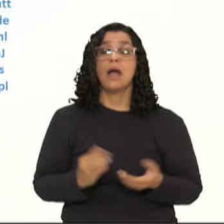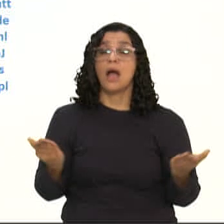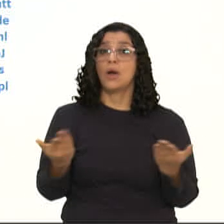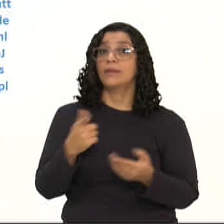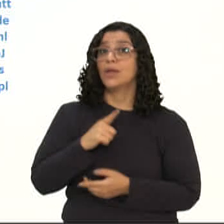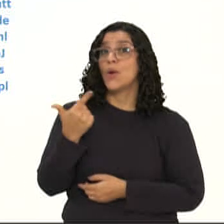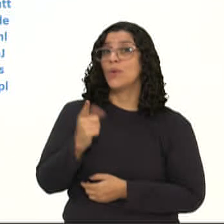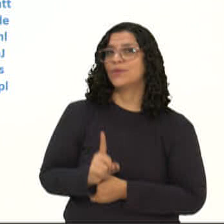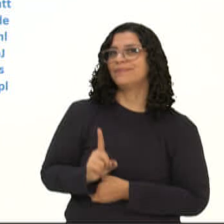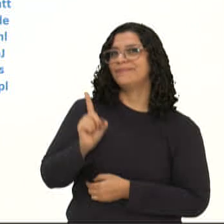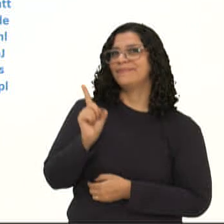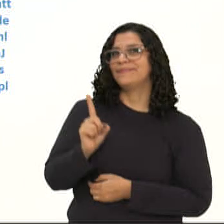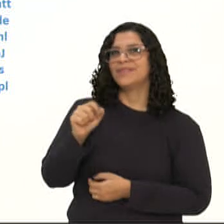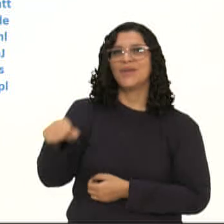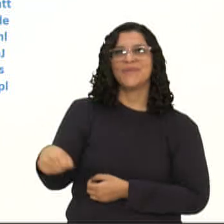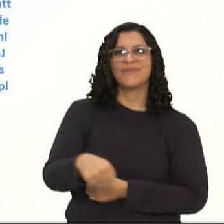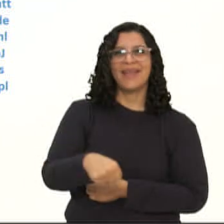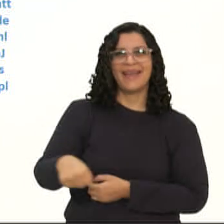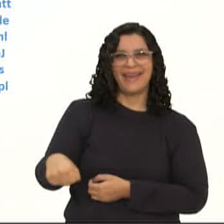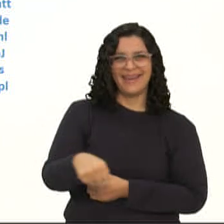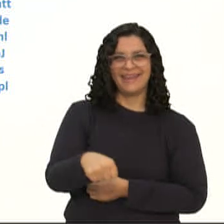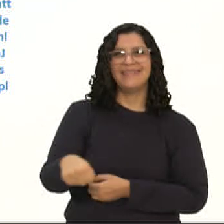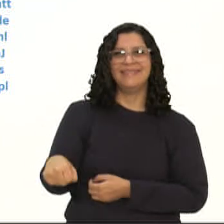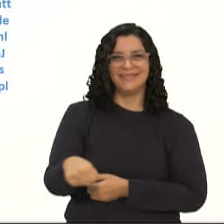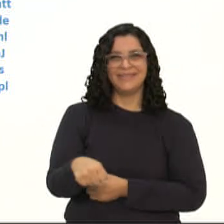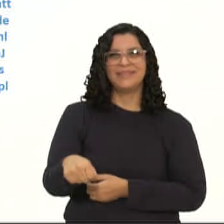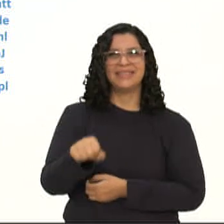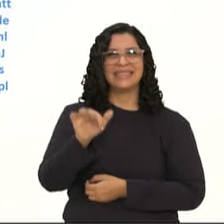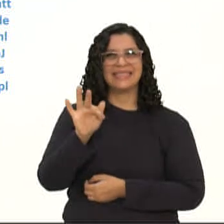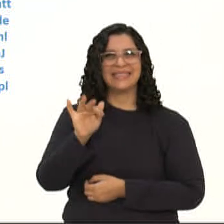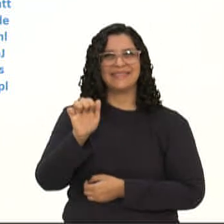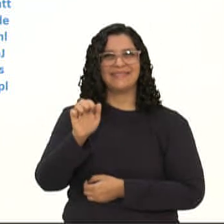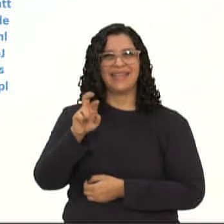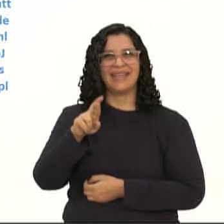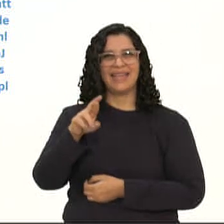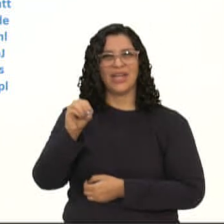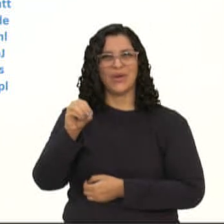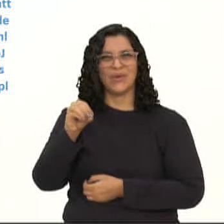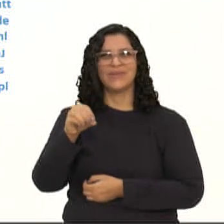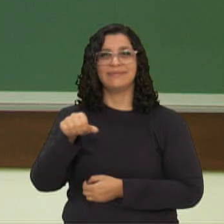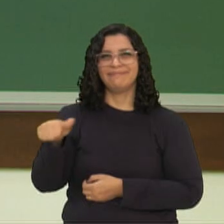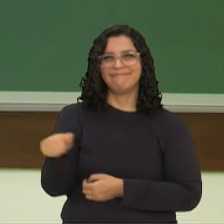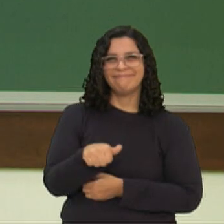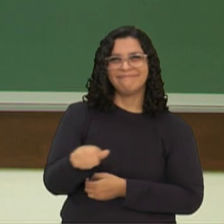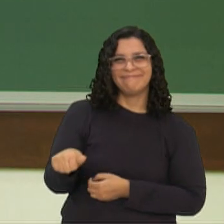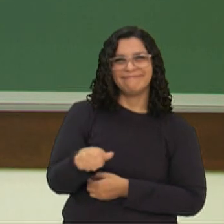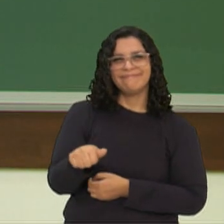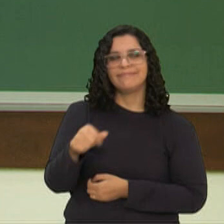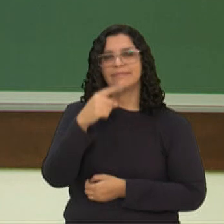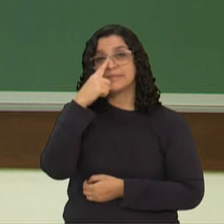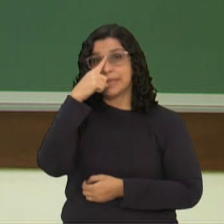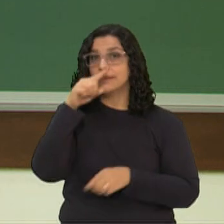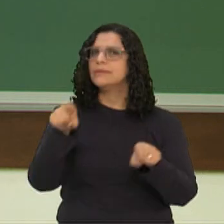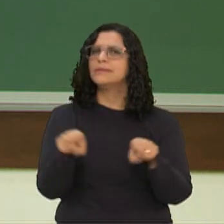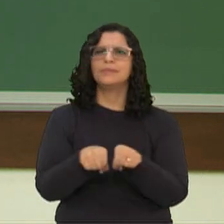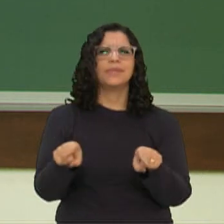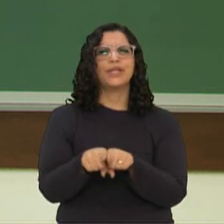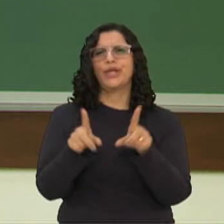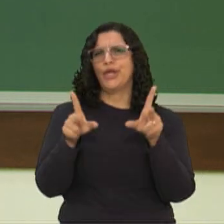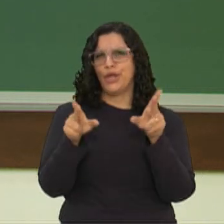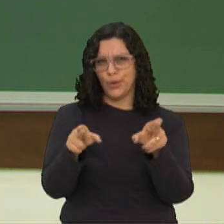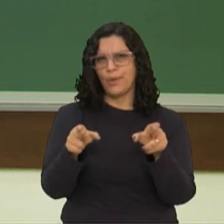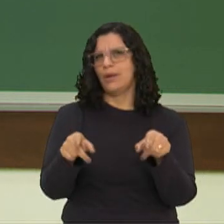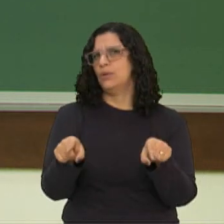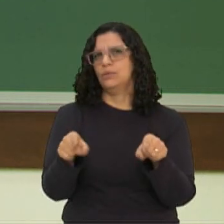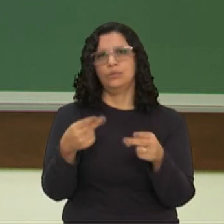Temos um outro equipamento aqui que é o ferro elétrico. O ferro elétrico, ele é também no mesmo sistema do efeito